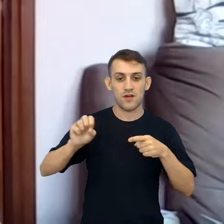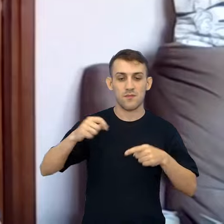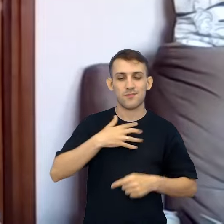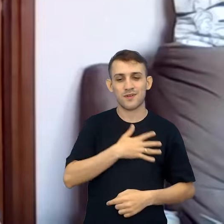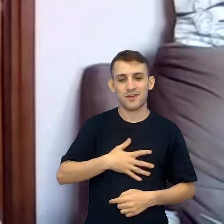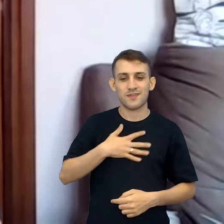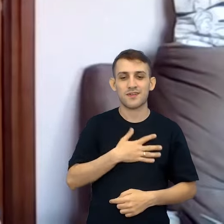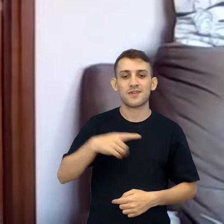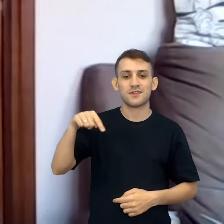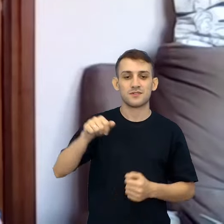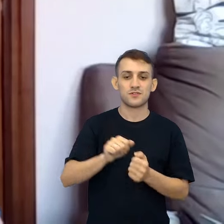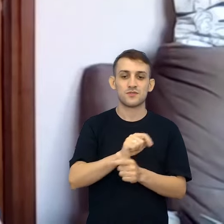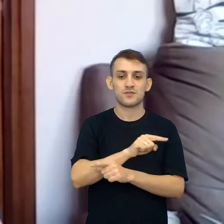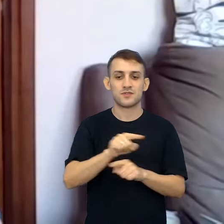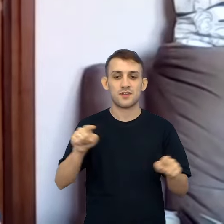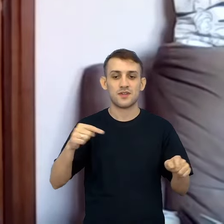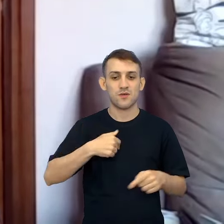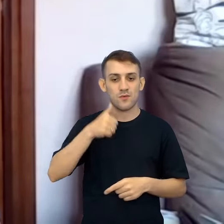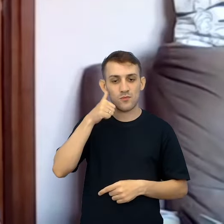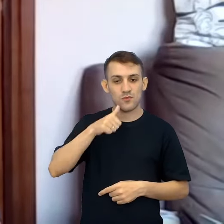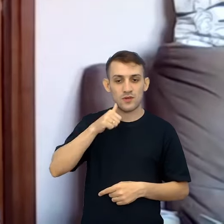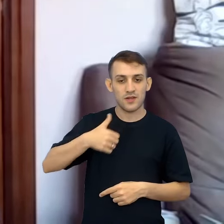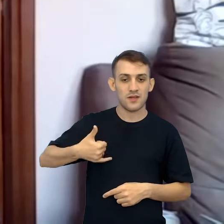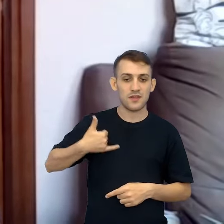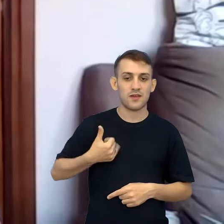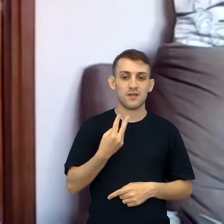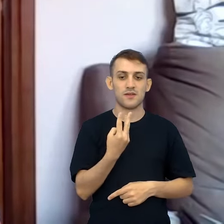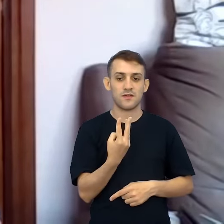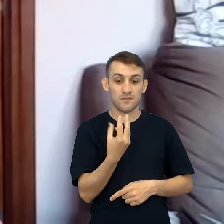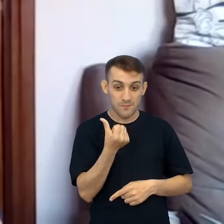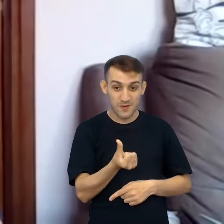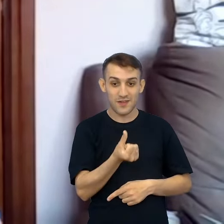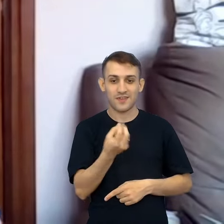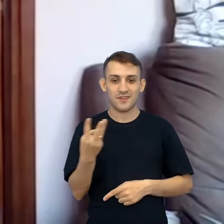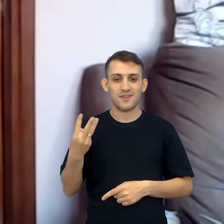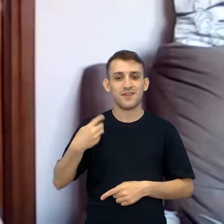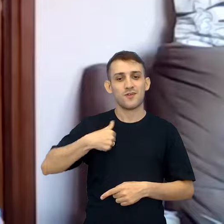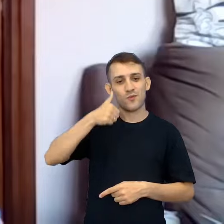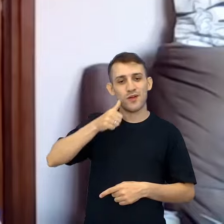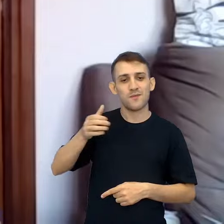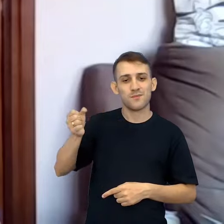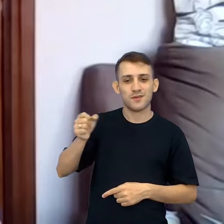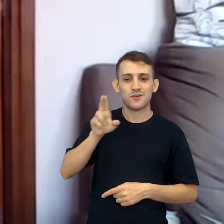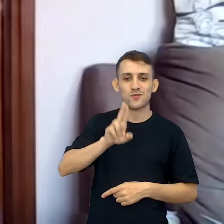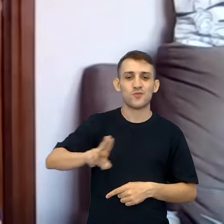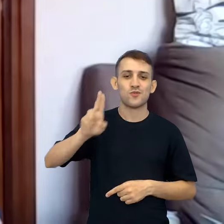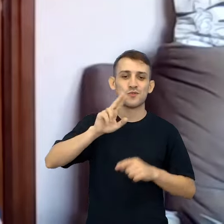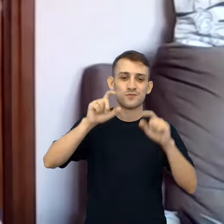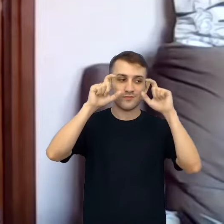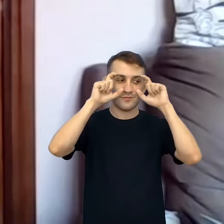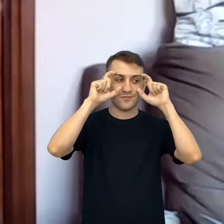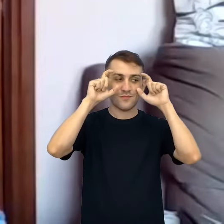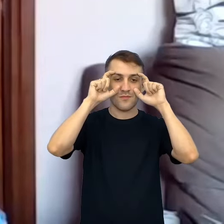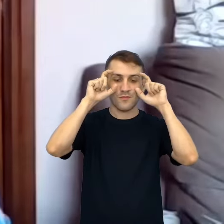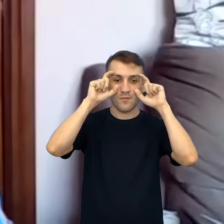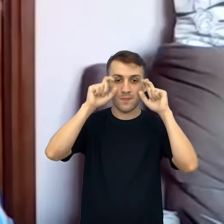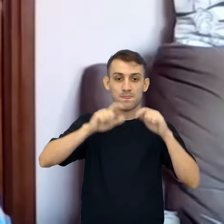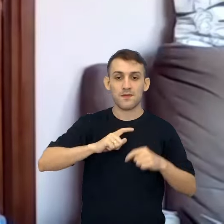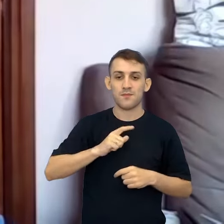prazer estar com vocês. Eu sou uma senhora de 63 anos, branca, eu uso óculos,